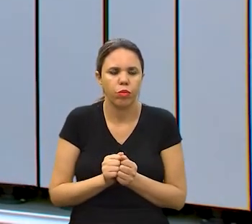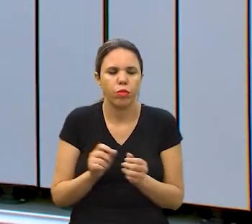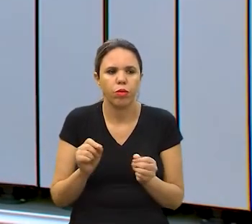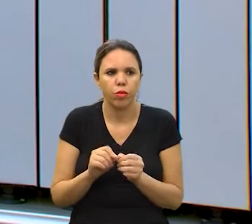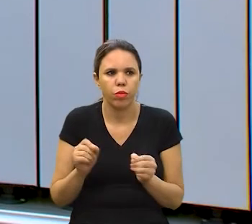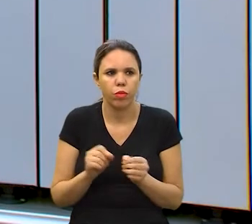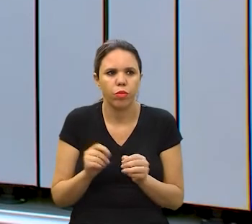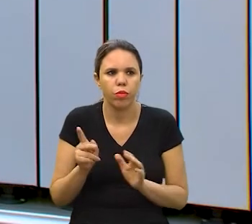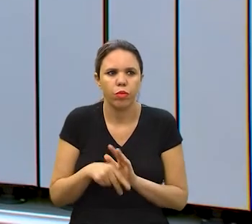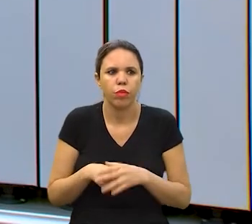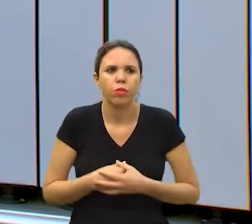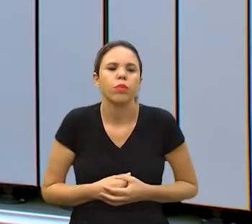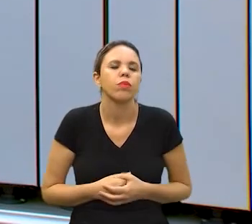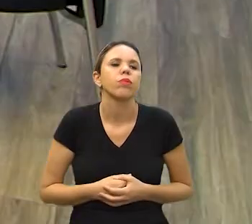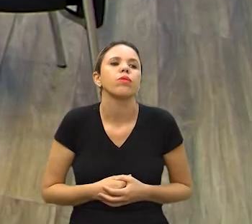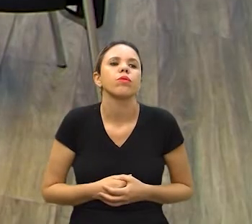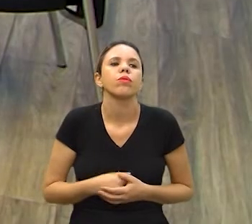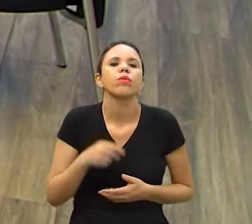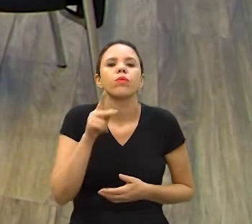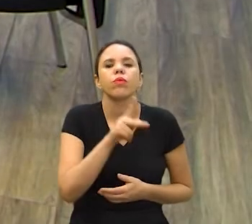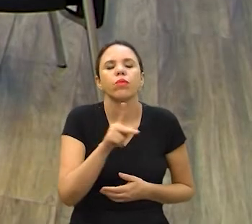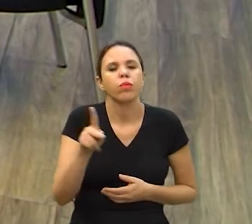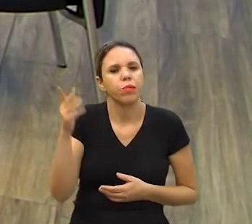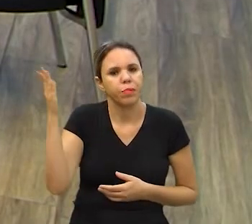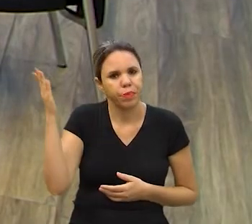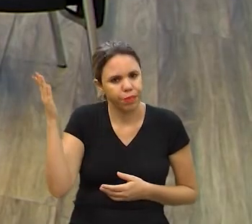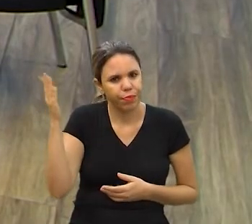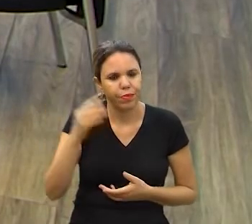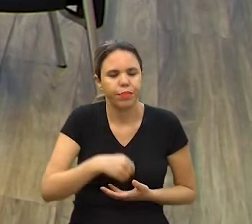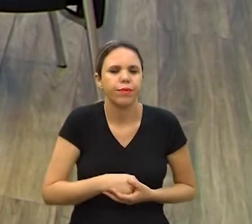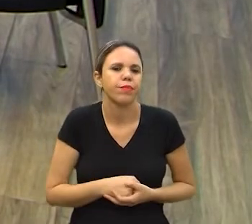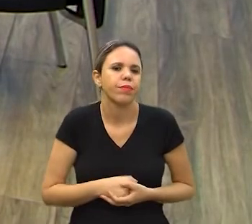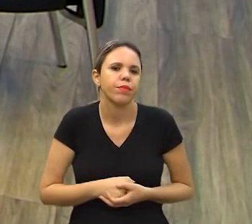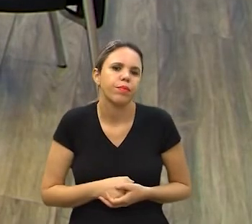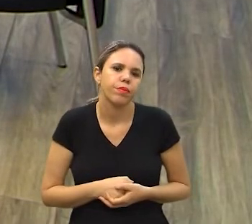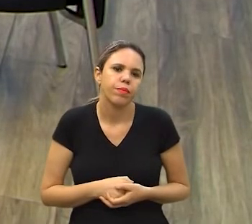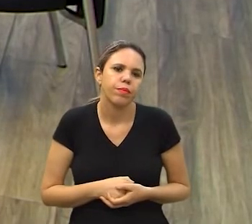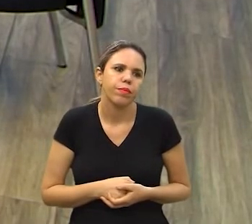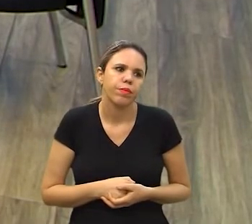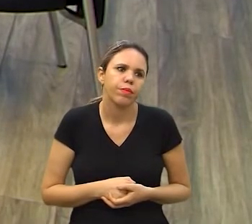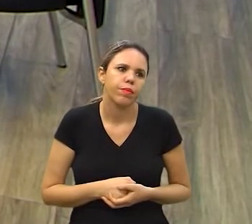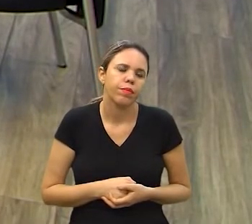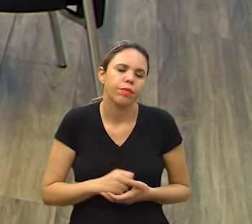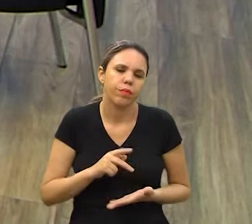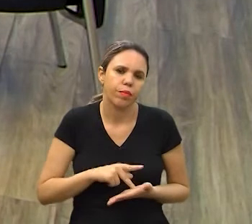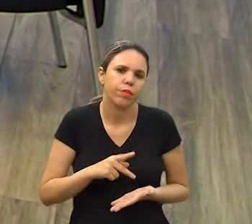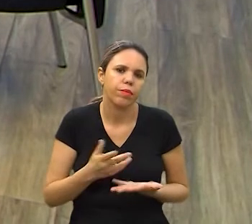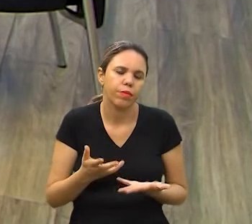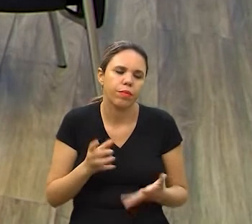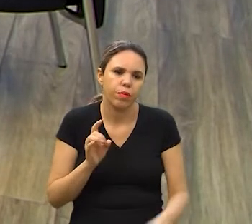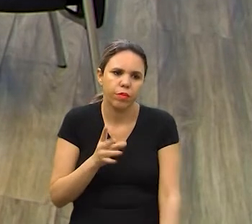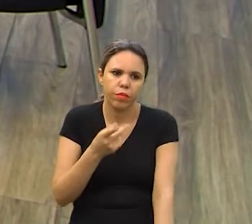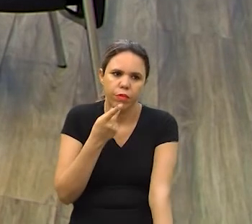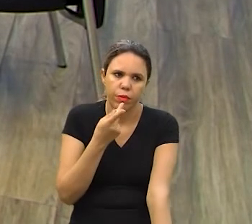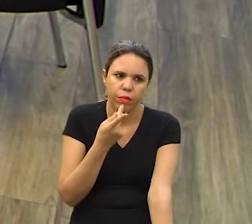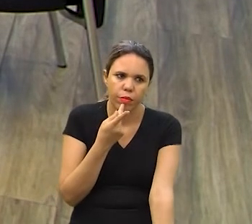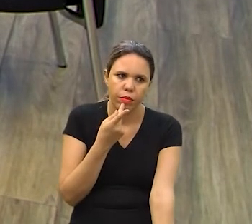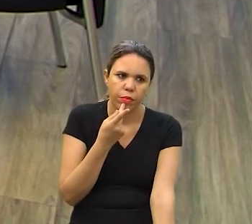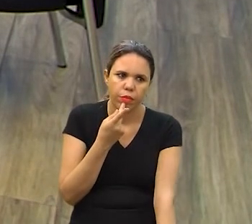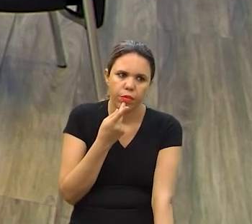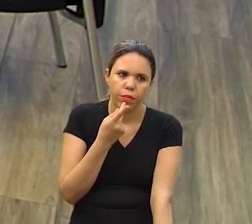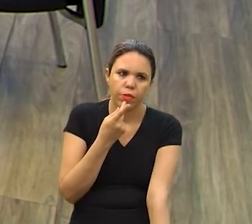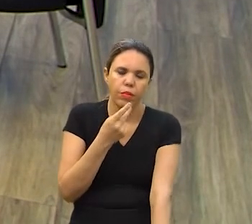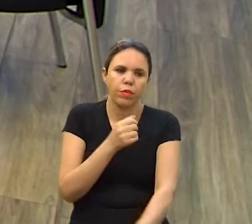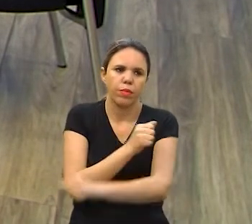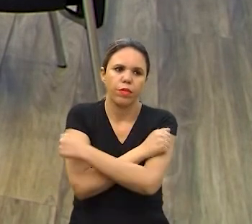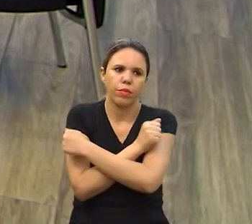aí para poder fazer esse projeto. Professor Sérgio? Eu, na verdade, eu queria não só falar, mas